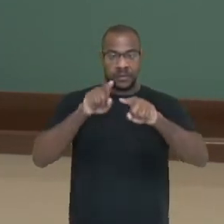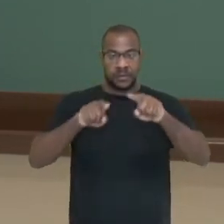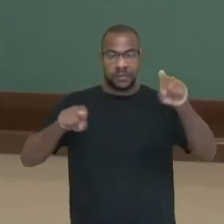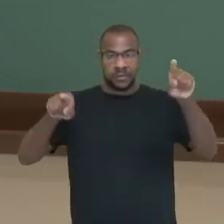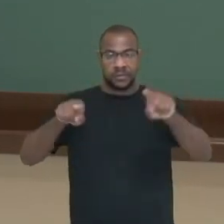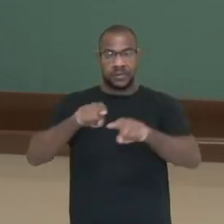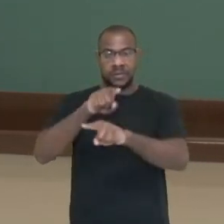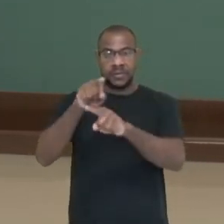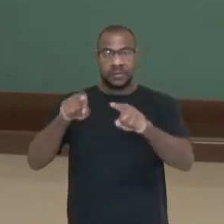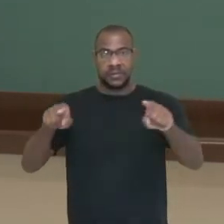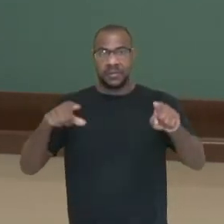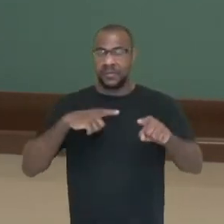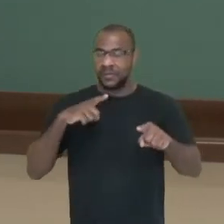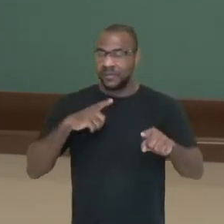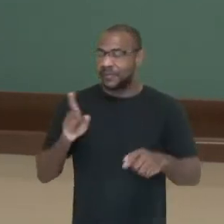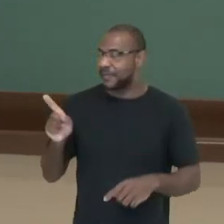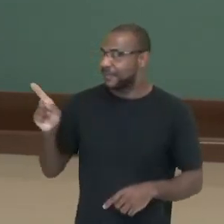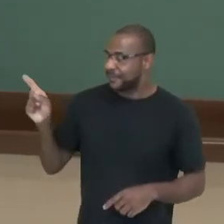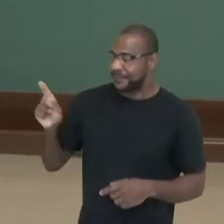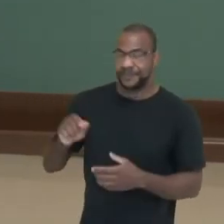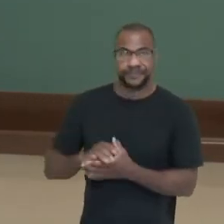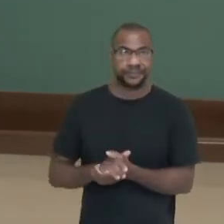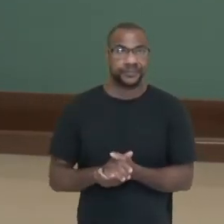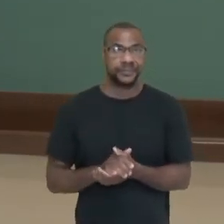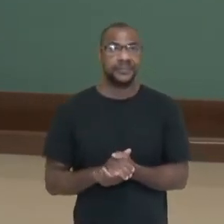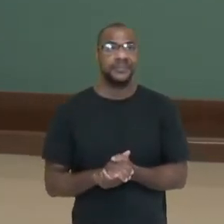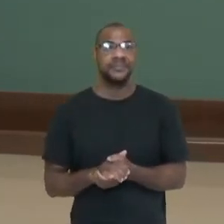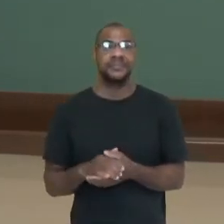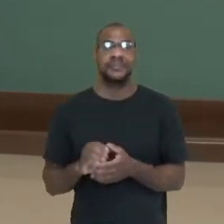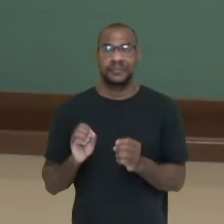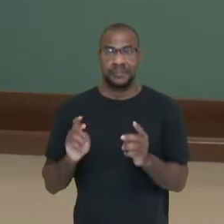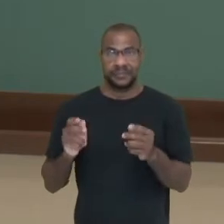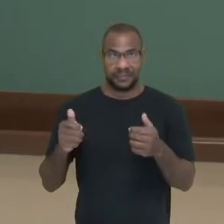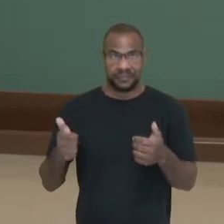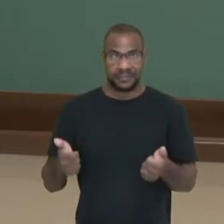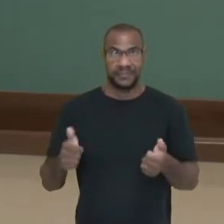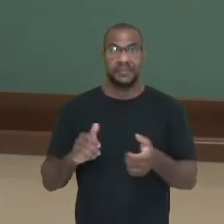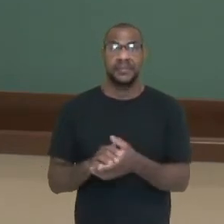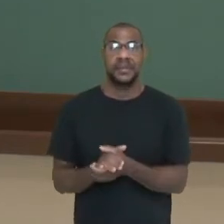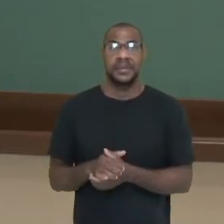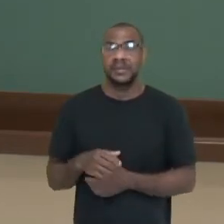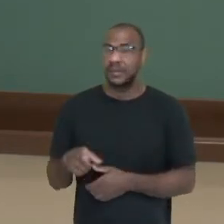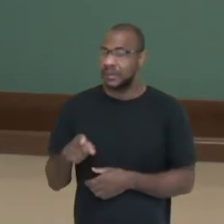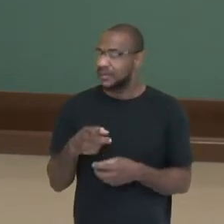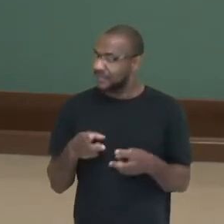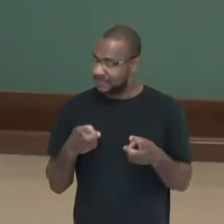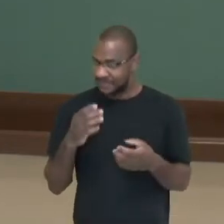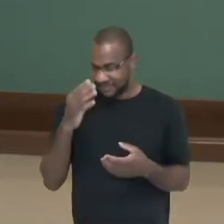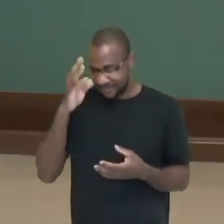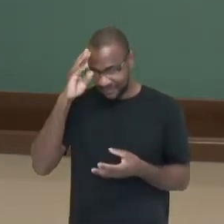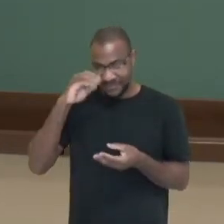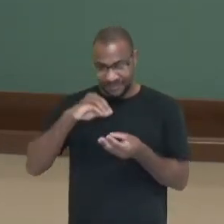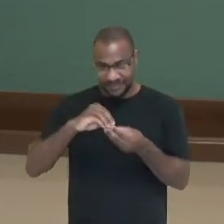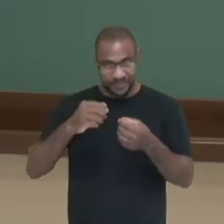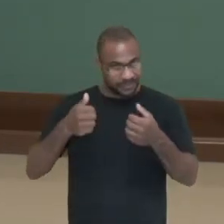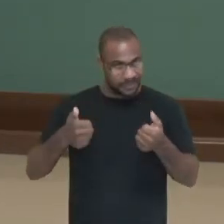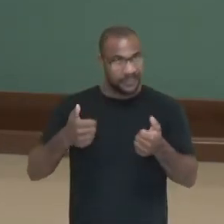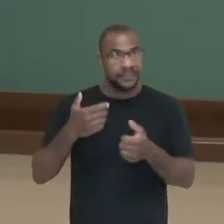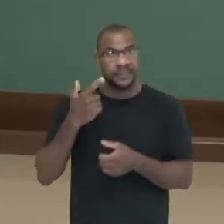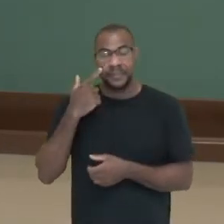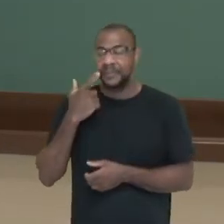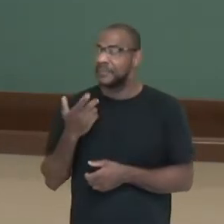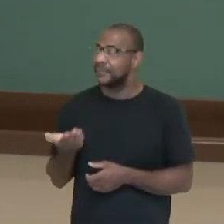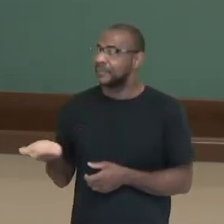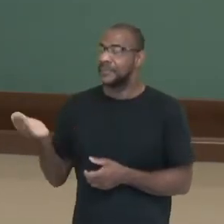assim você ouve o som, mas é uma onda confinada. Beleza? Se você pegou isso, né? Nós ainda, acabei